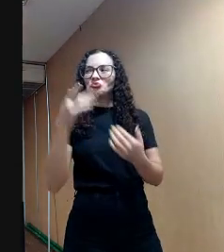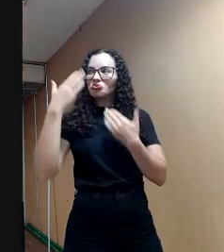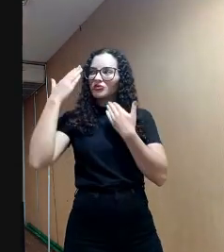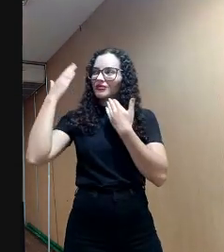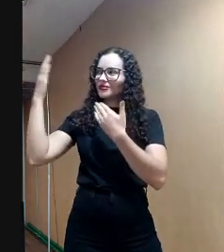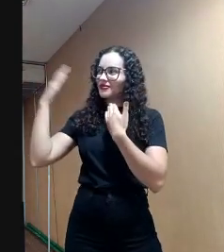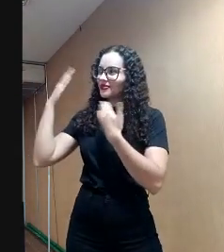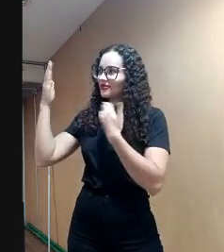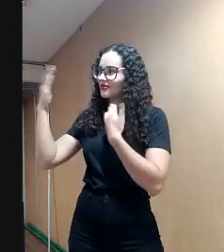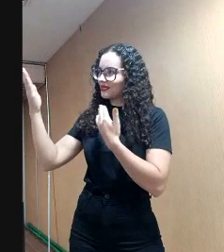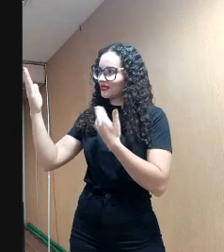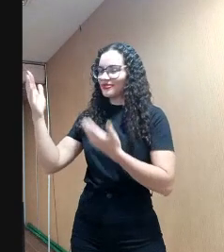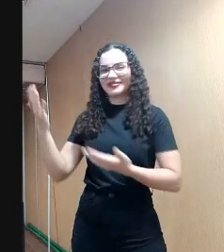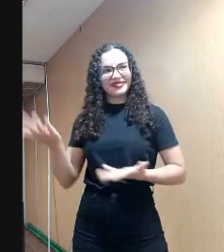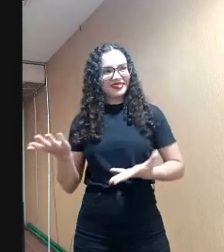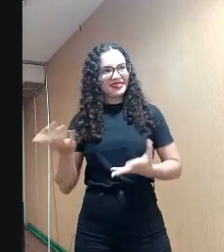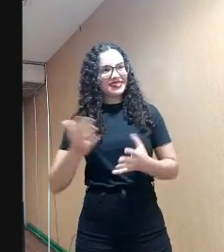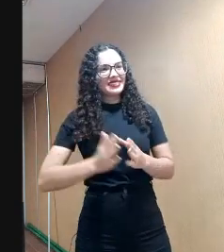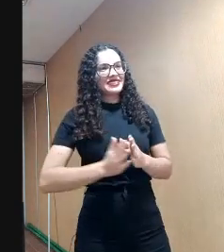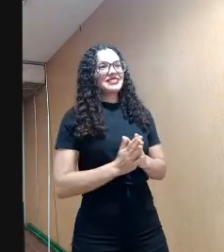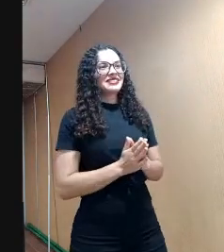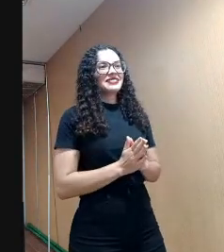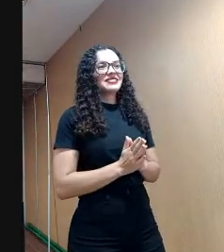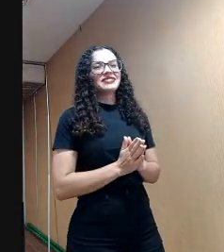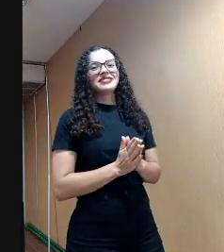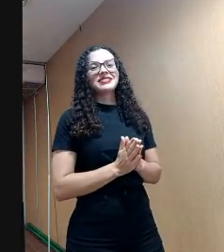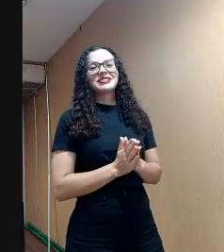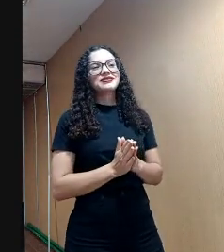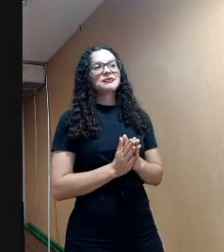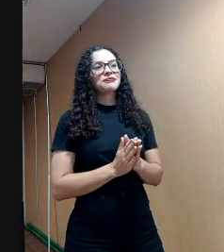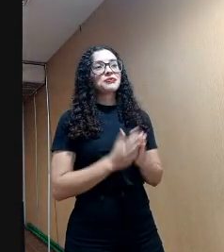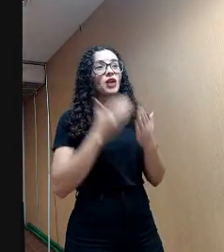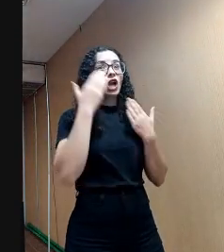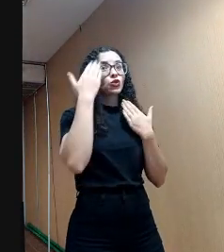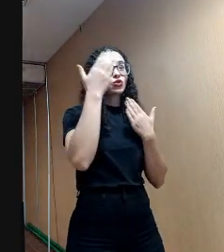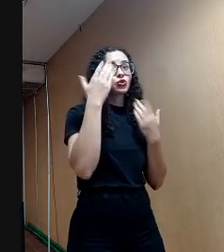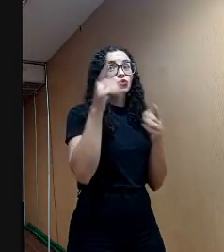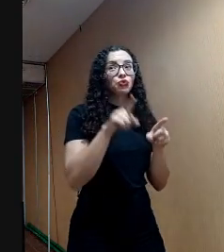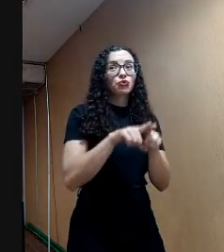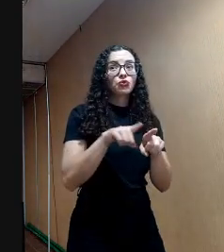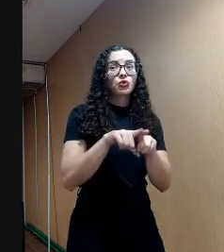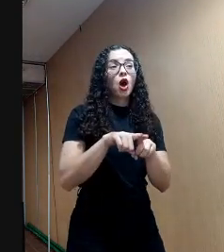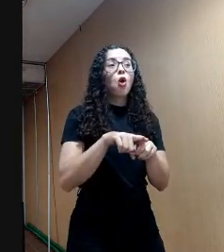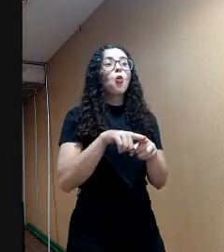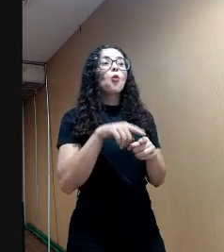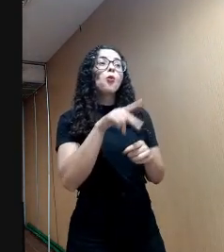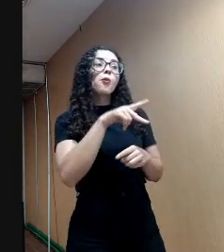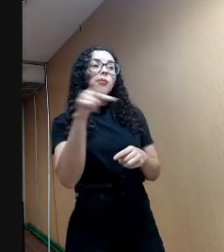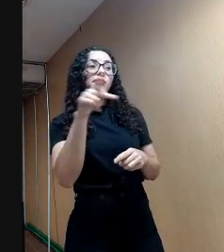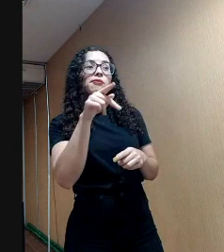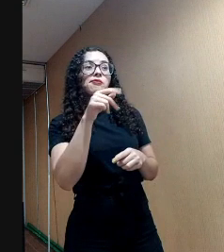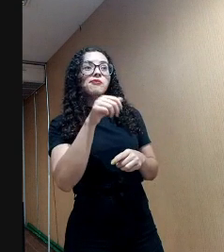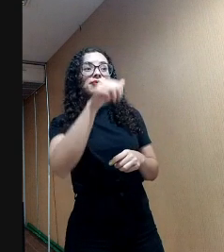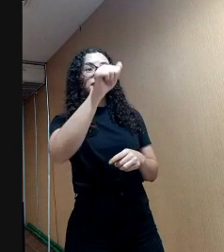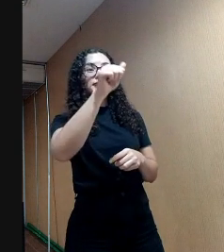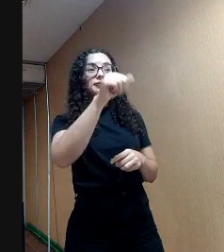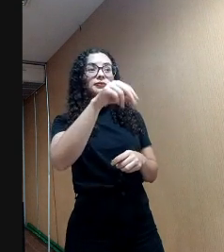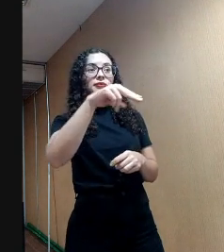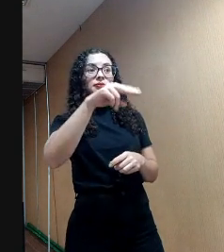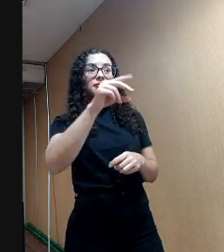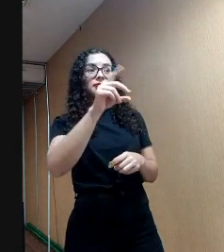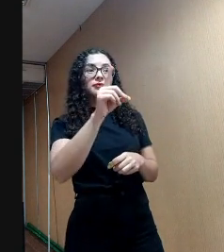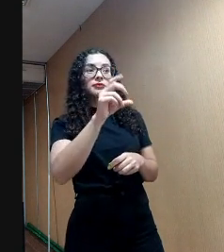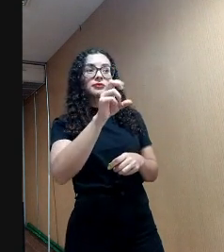muito talento, professor Emerson. E também agradecer ao professor Anderson Lucian,